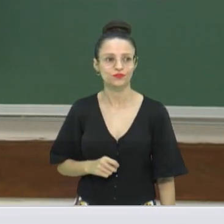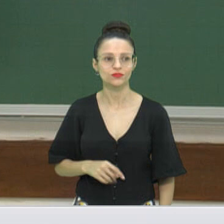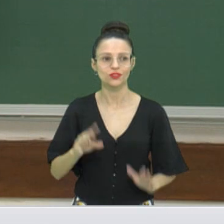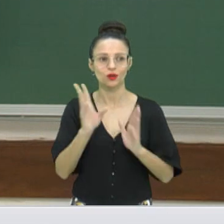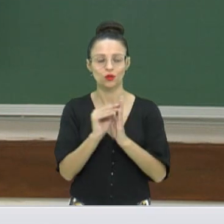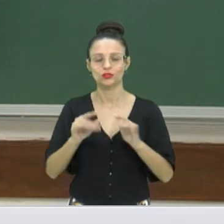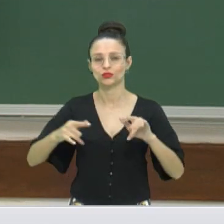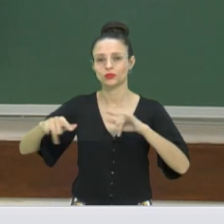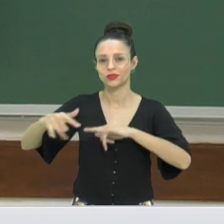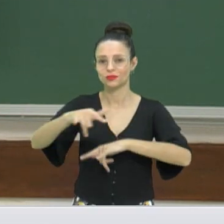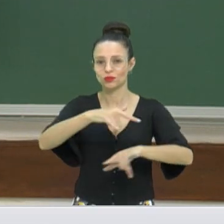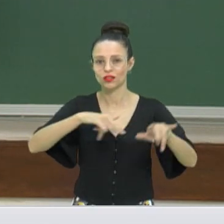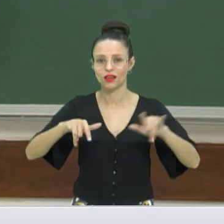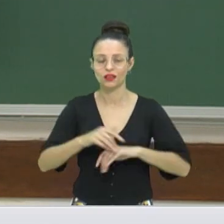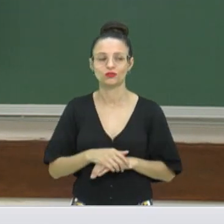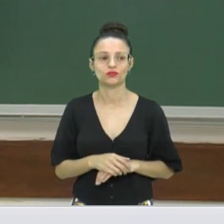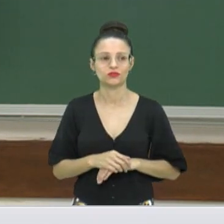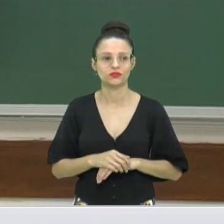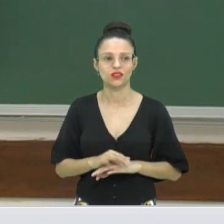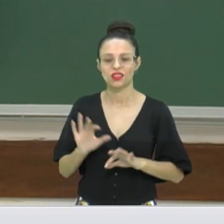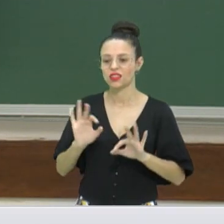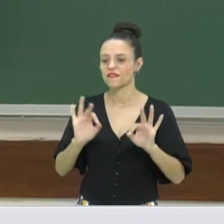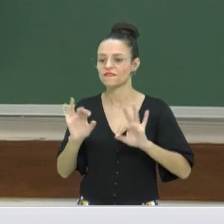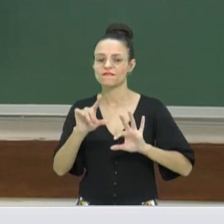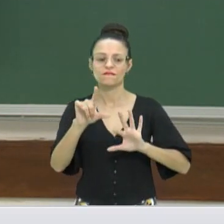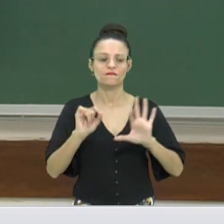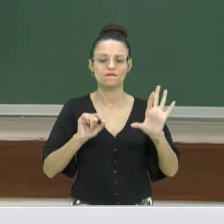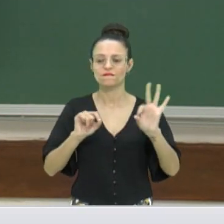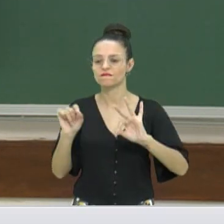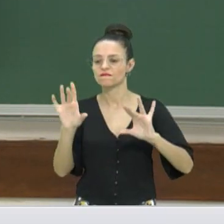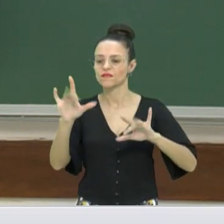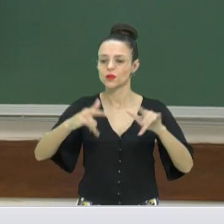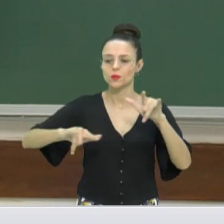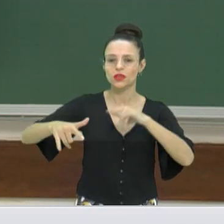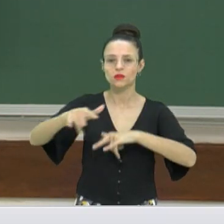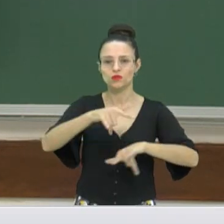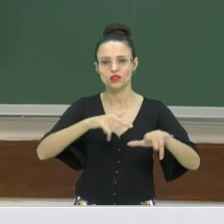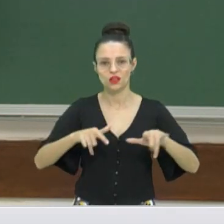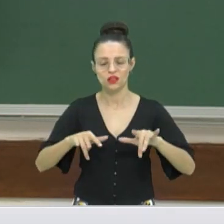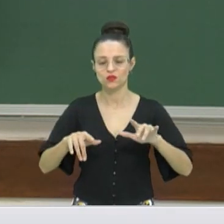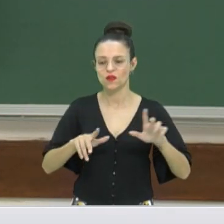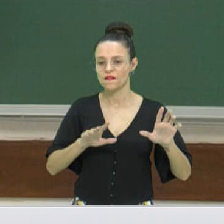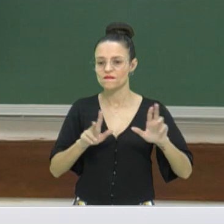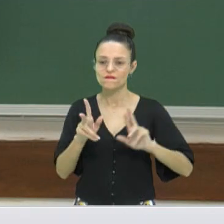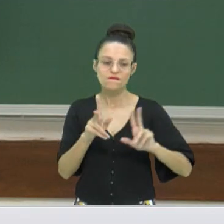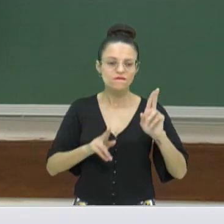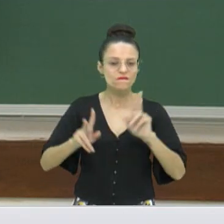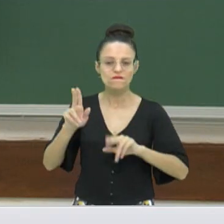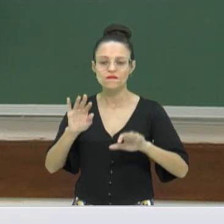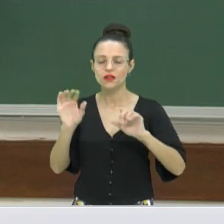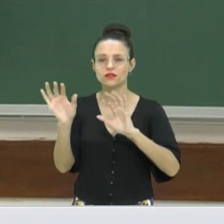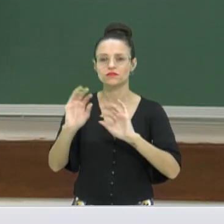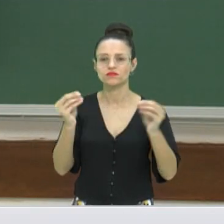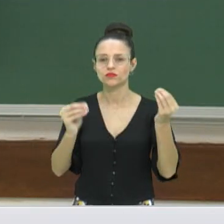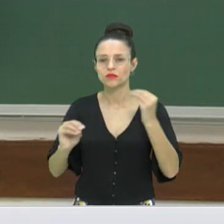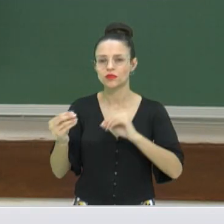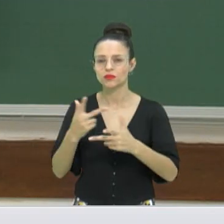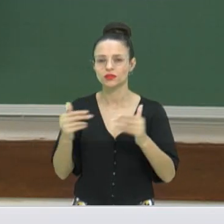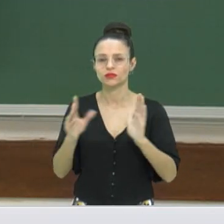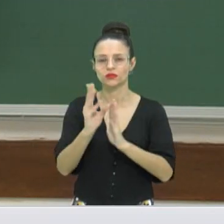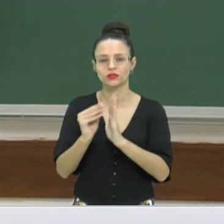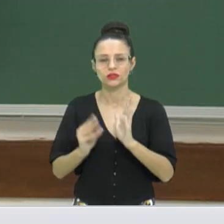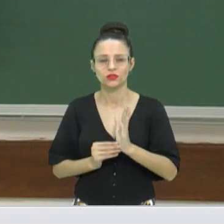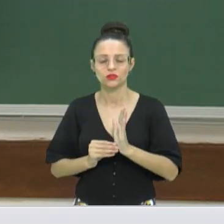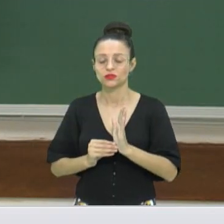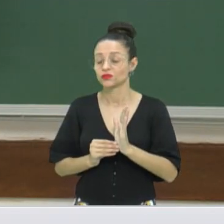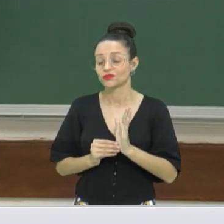Conteúdo manipulado. Ah, vou arrumar aqui, vou tirar uma palavrinha aqui, vou colocar outra ali e tal. E coloca aquele conteúdo